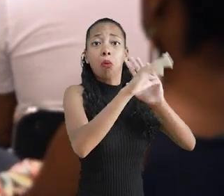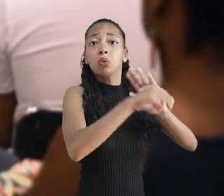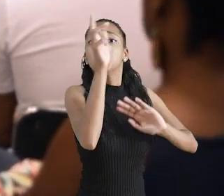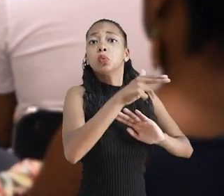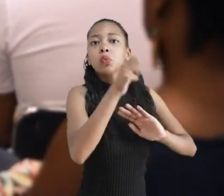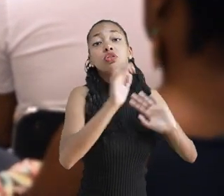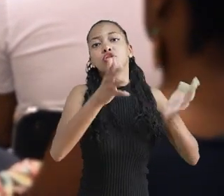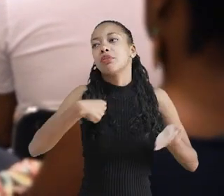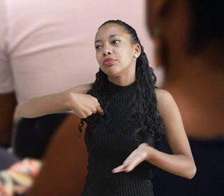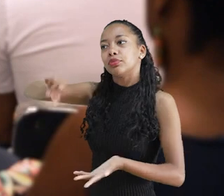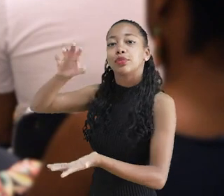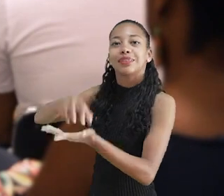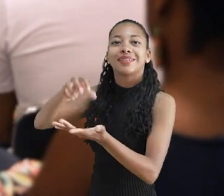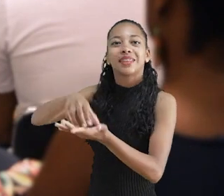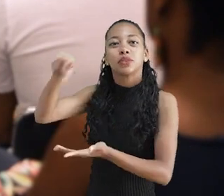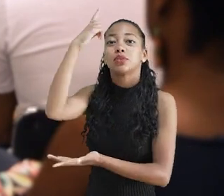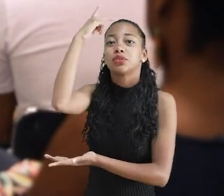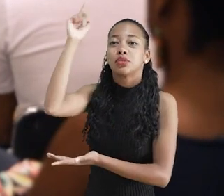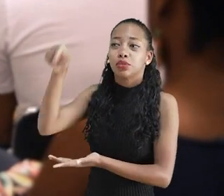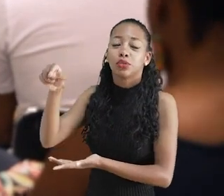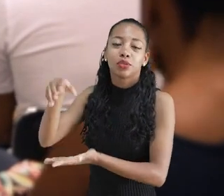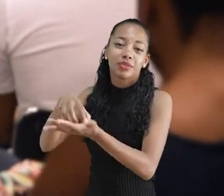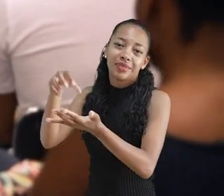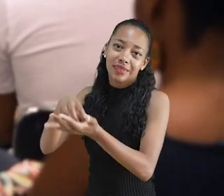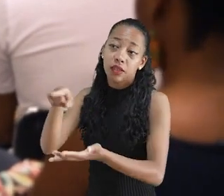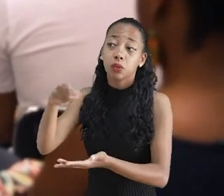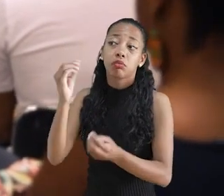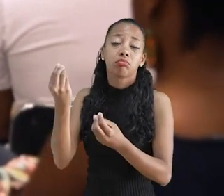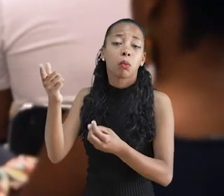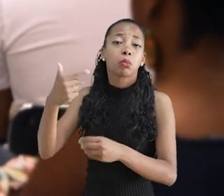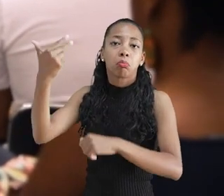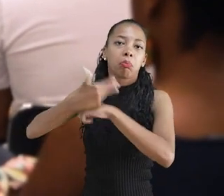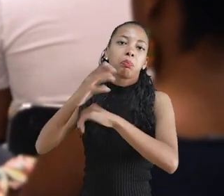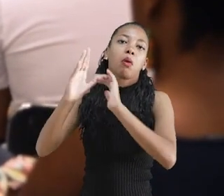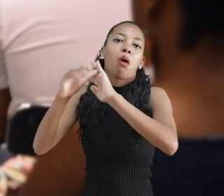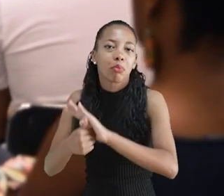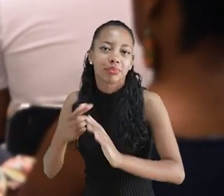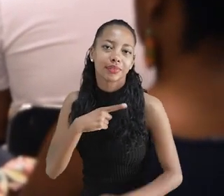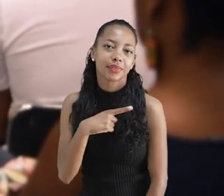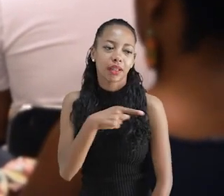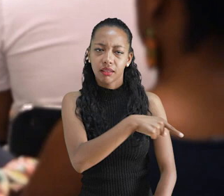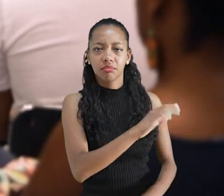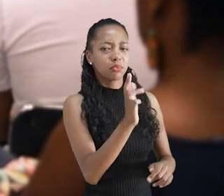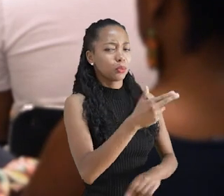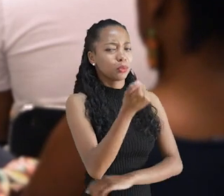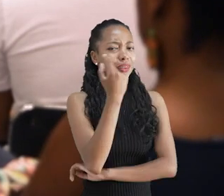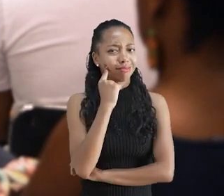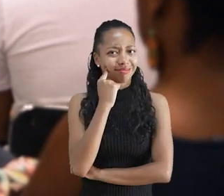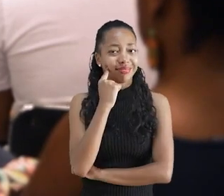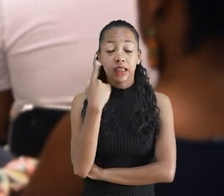lá nunca foi assaltado né então assim não dá para dizer que ah somente lá que tem então a própria mídia comercial também